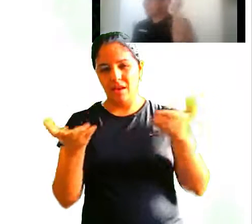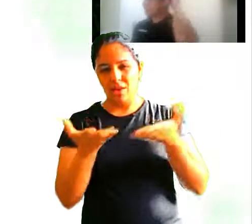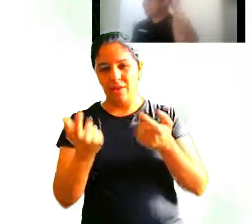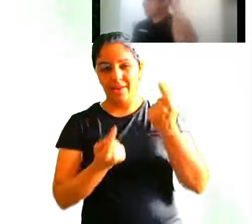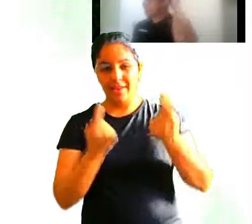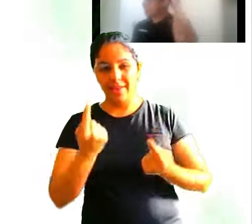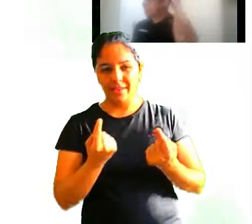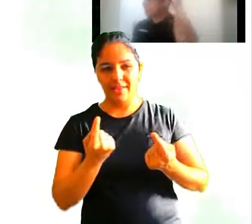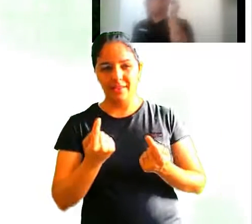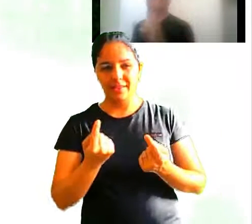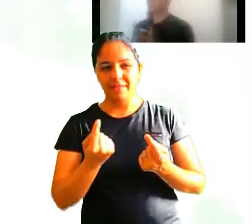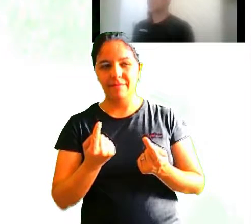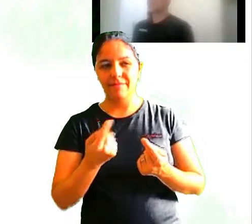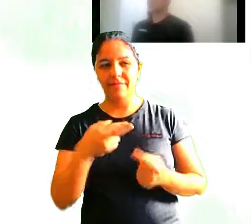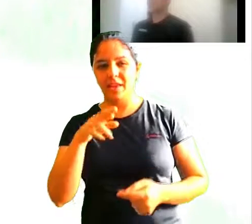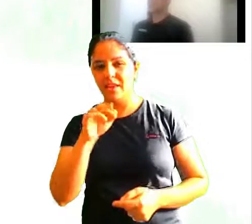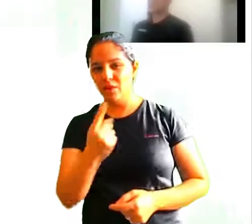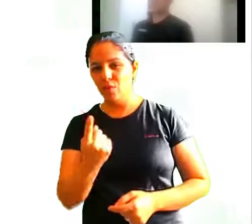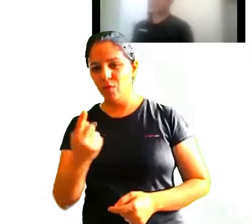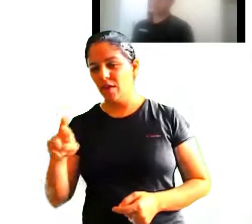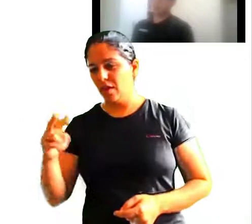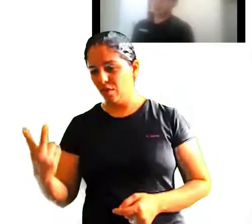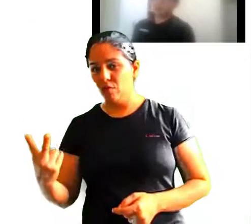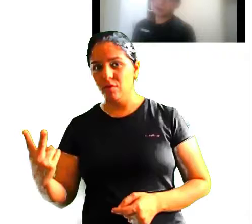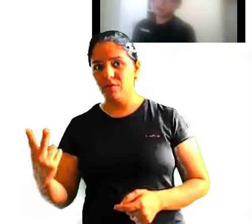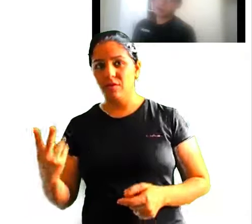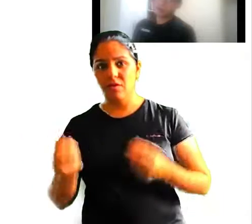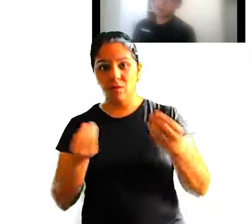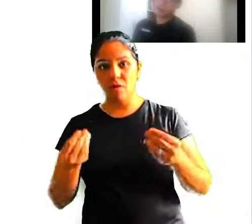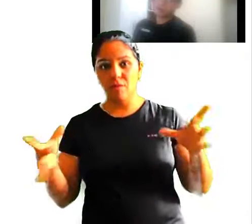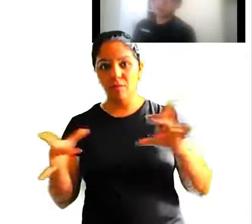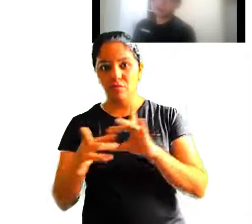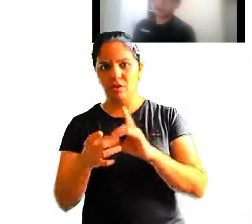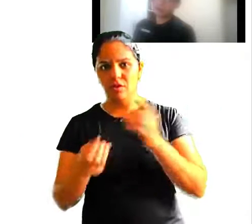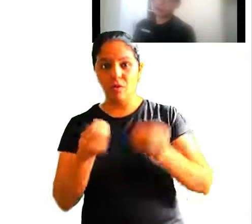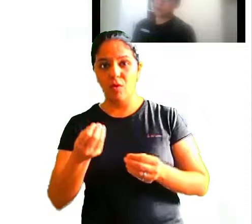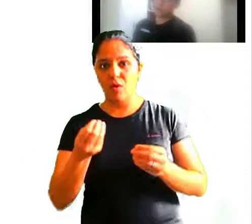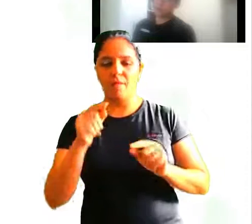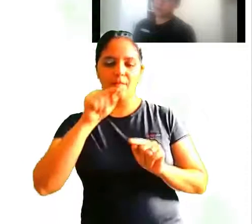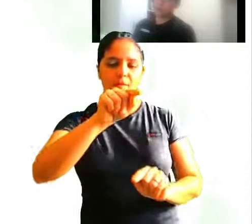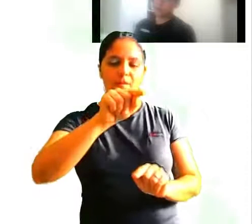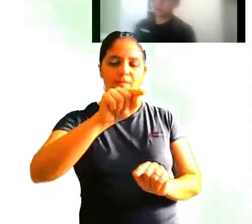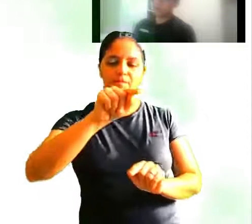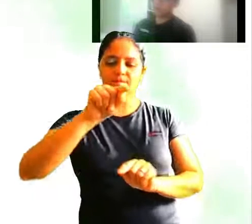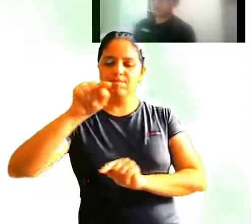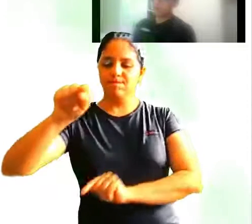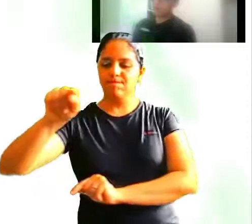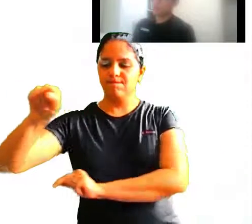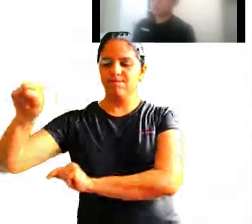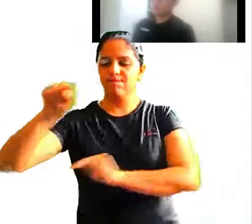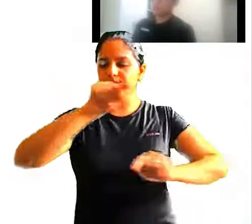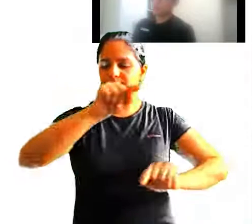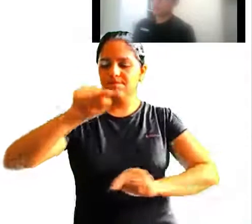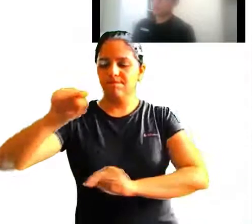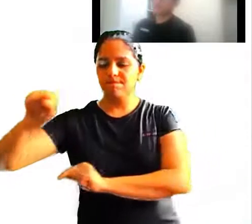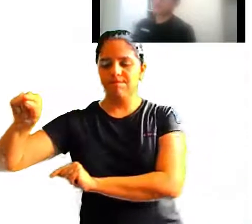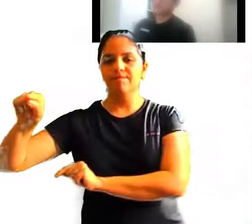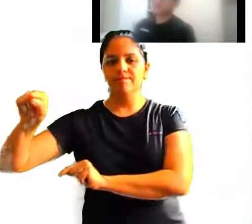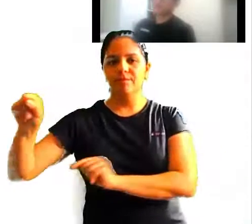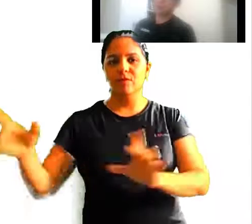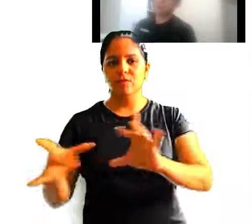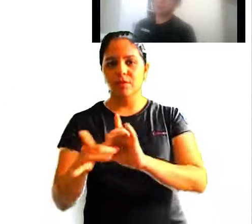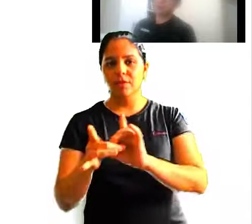tá? E esses elementos estão ligados em paralelo. Então repare que agora, ó, cada resistor, né, eu tenho aqui R1, R2 e R3.